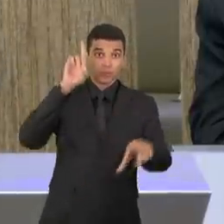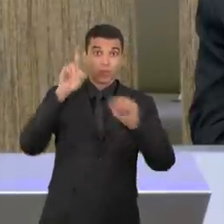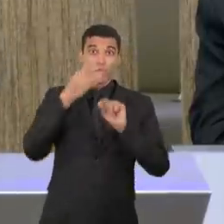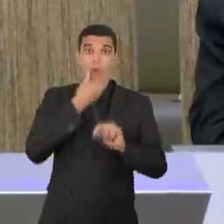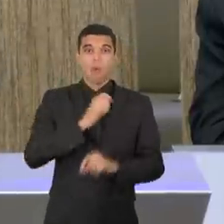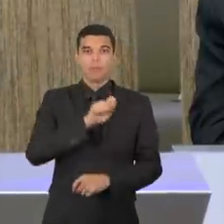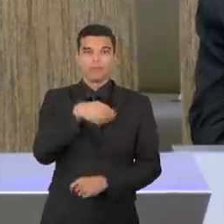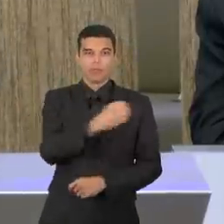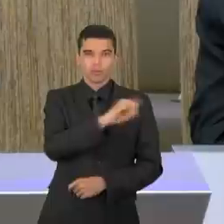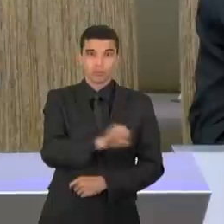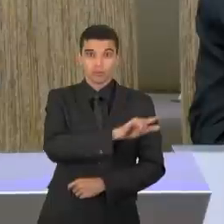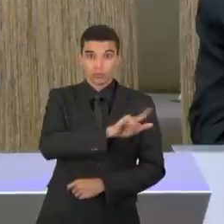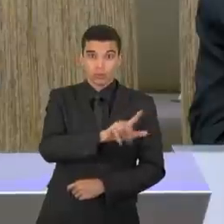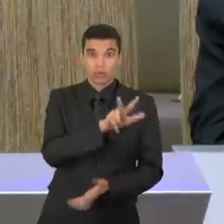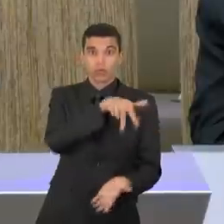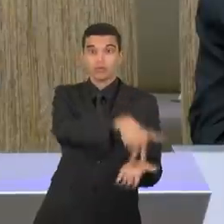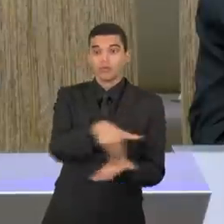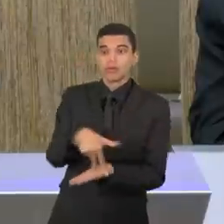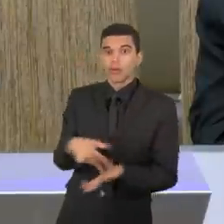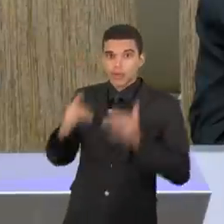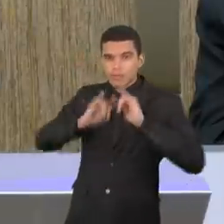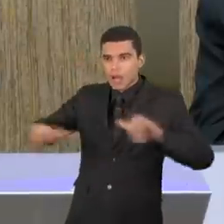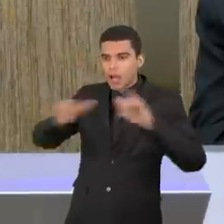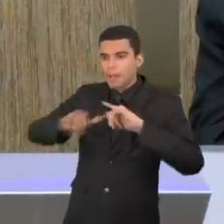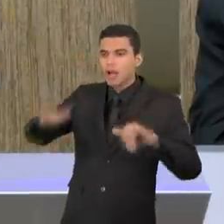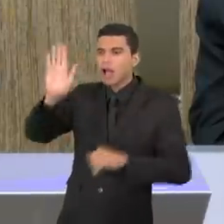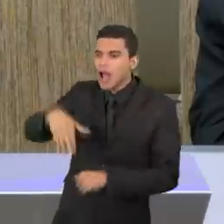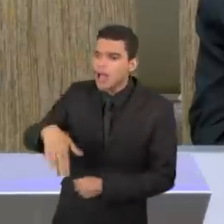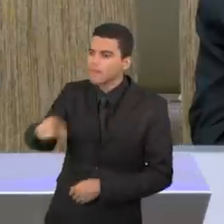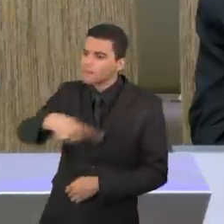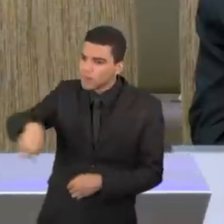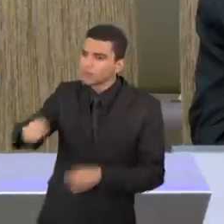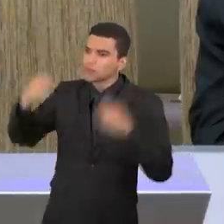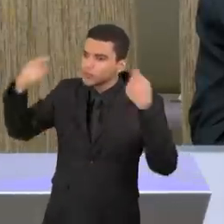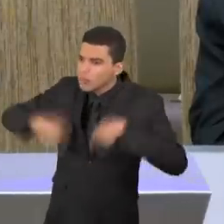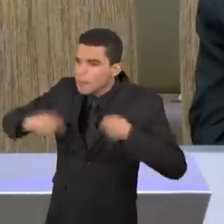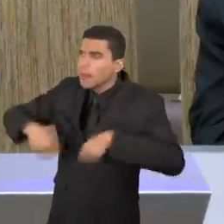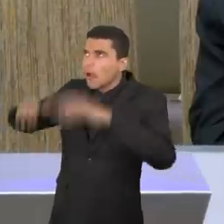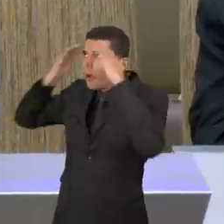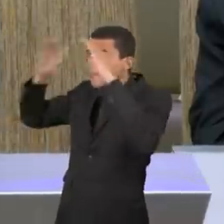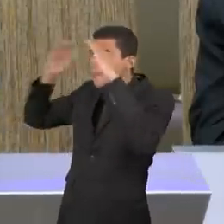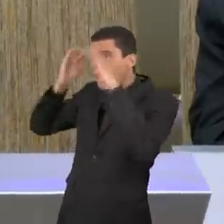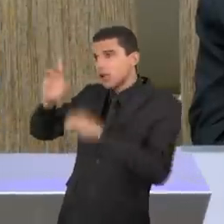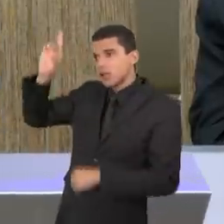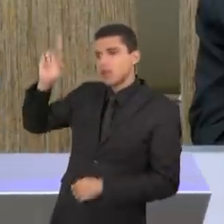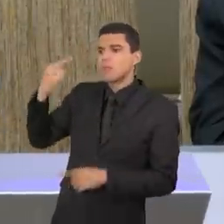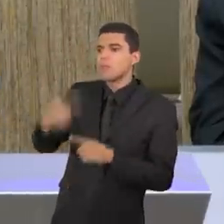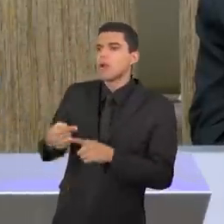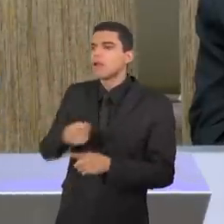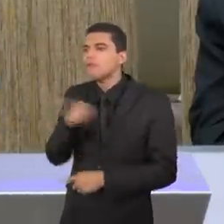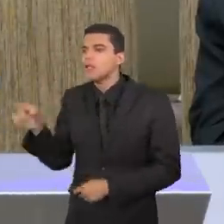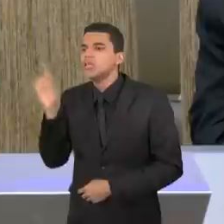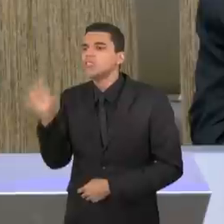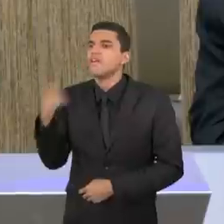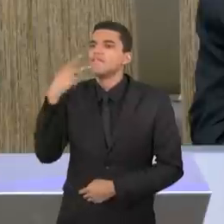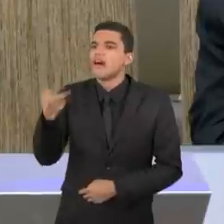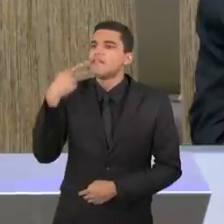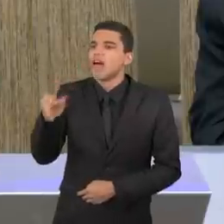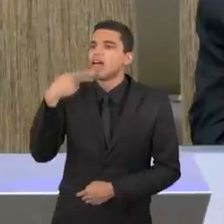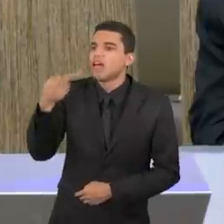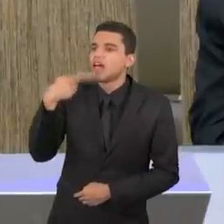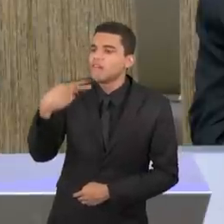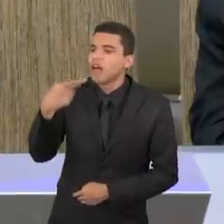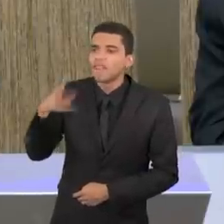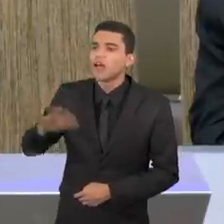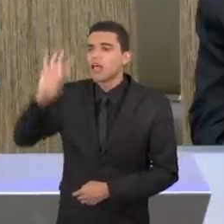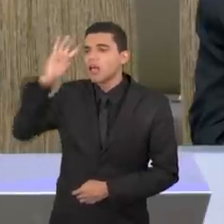séculos, os 800 séculos antes de Cristo nascer, possivelmente se sugerem no reinado